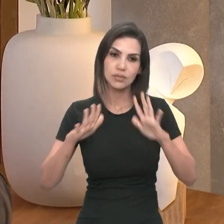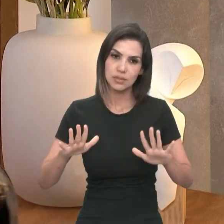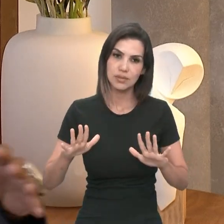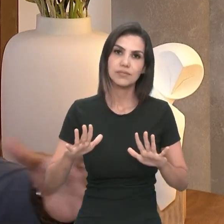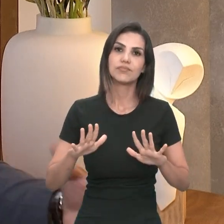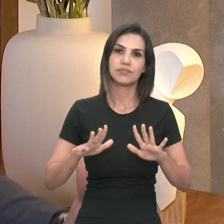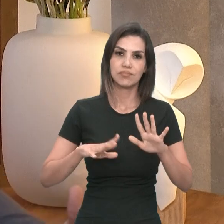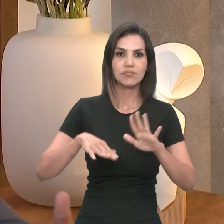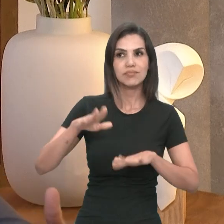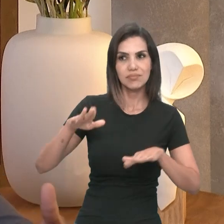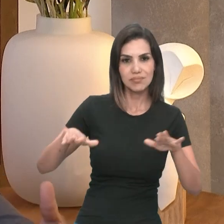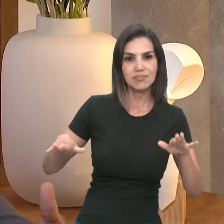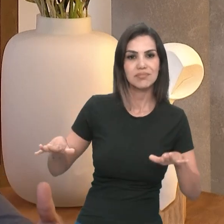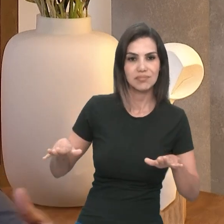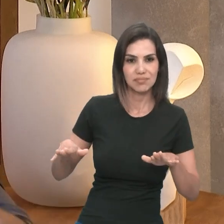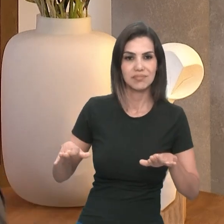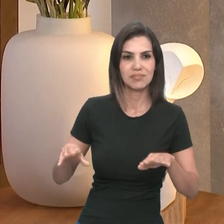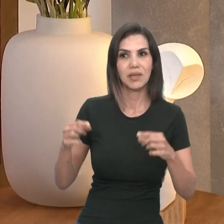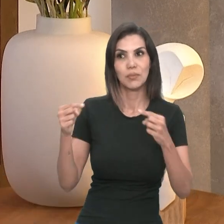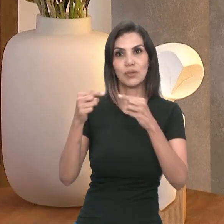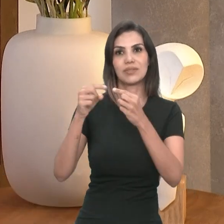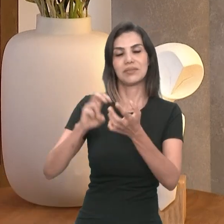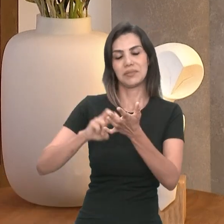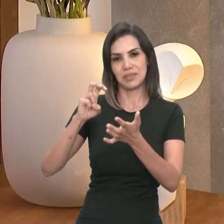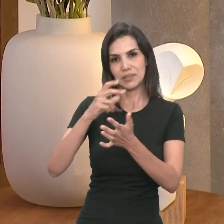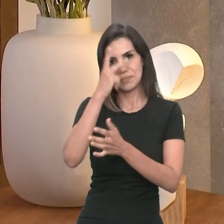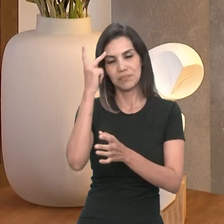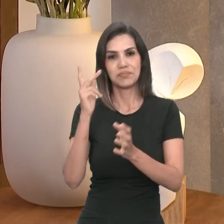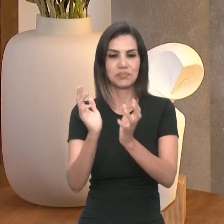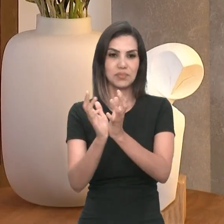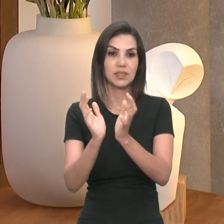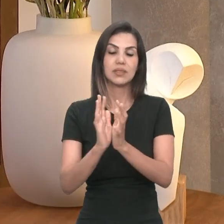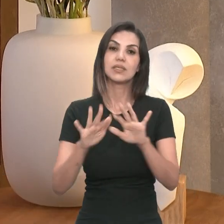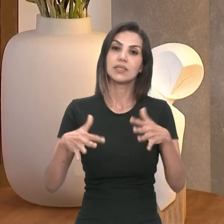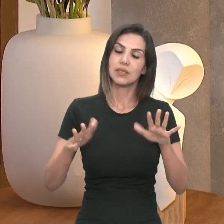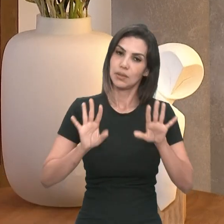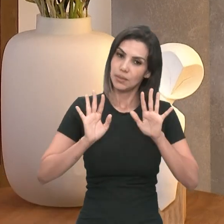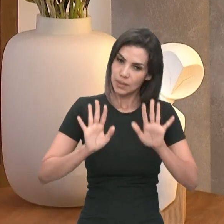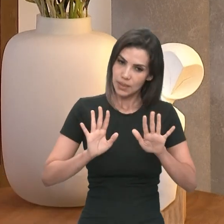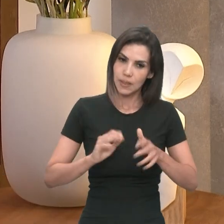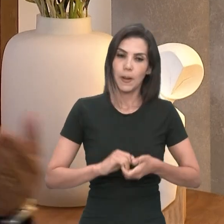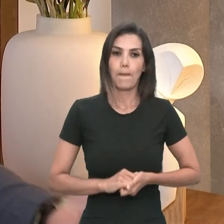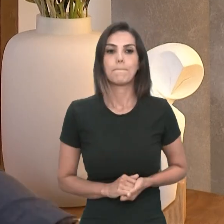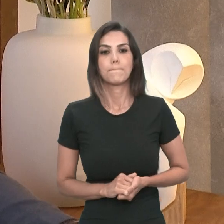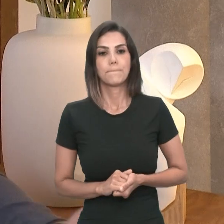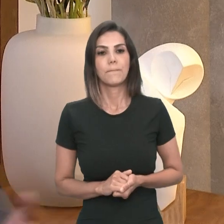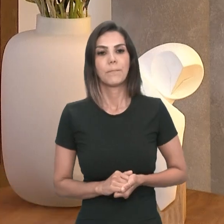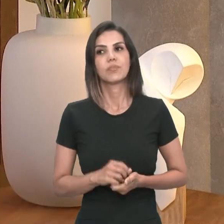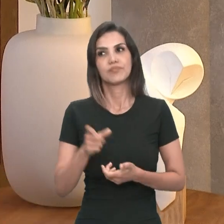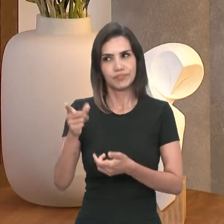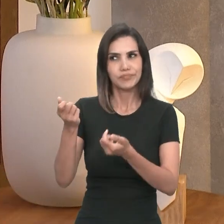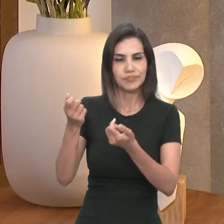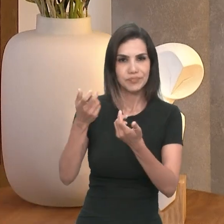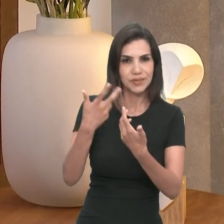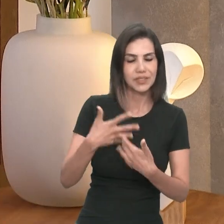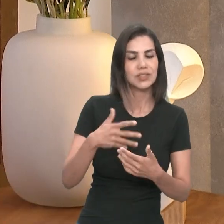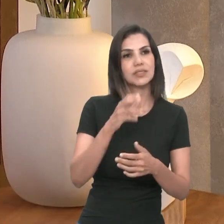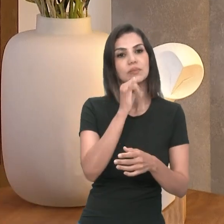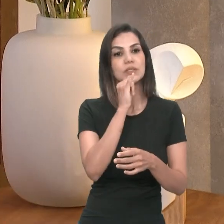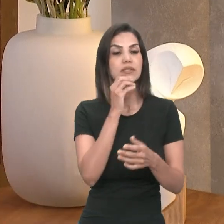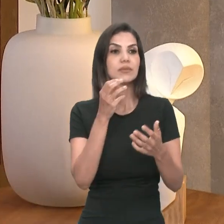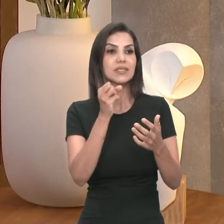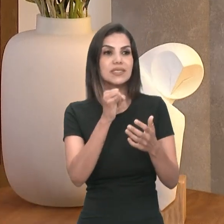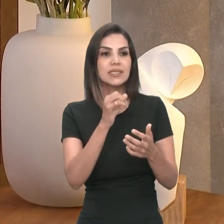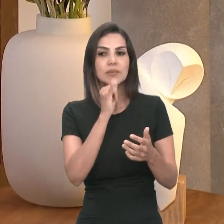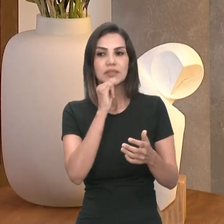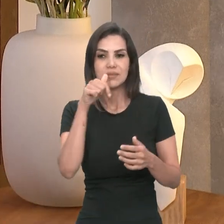de ser um pouquinho mais vespertino. E qual que é a grande complicação disso tudo aí? Porque, como você falou, se a TV